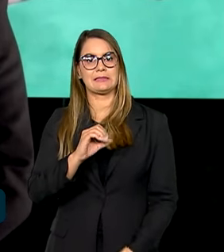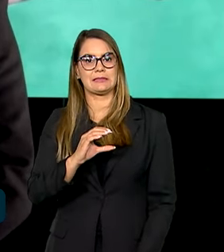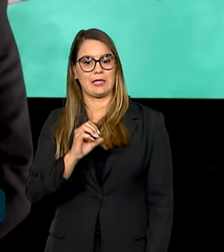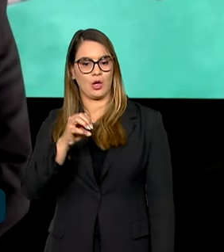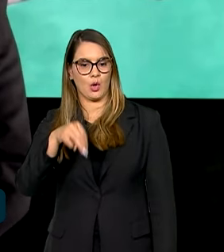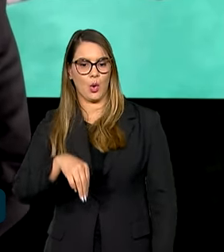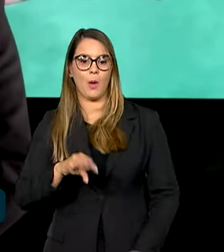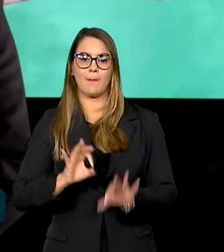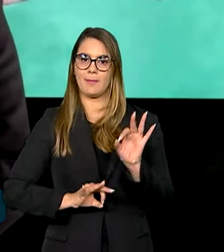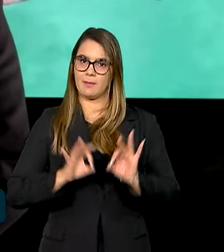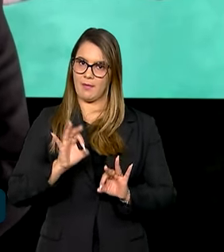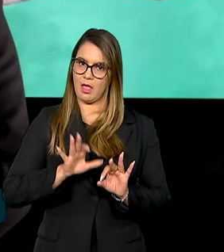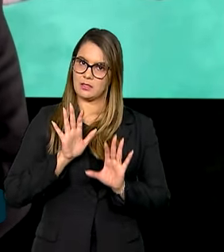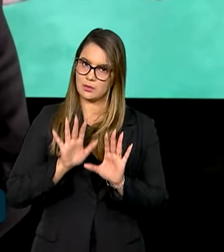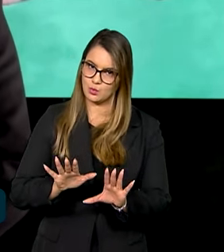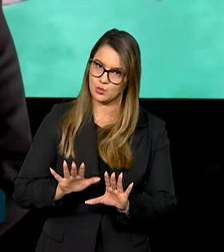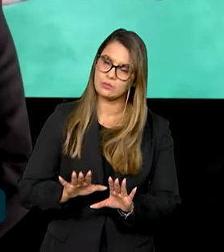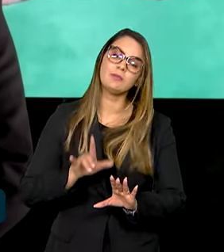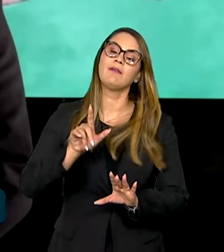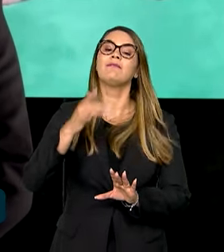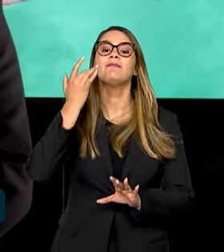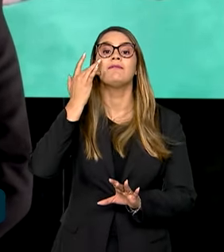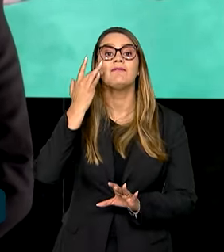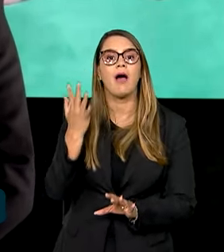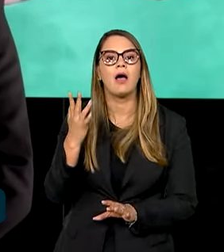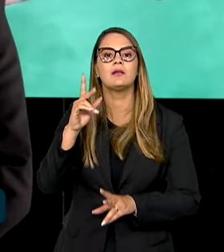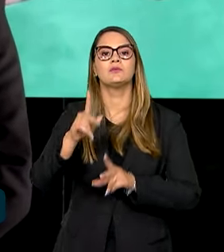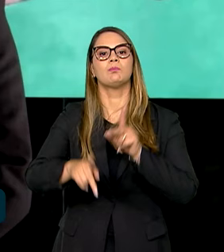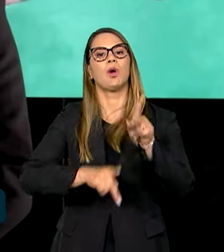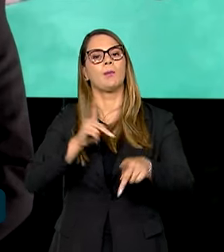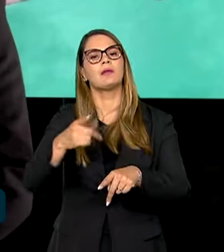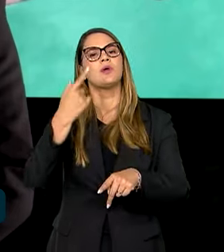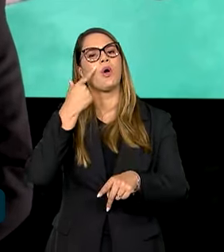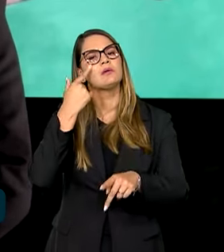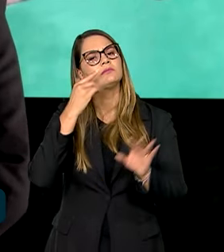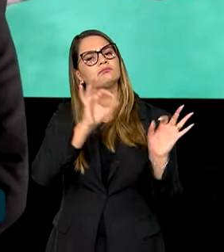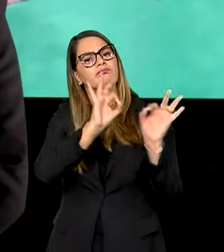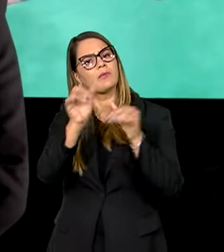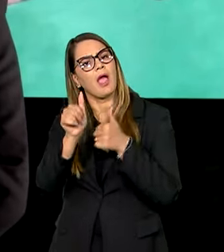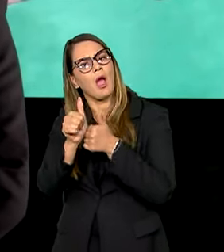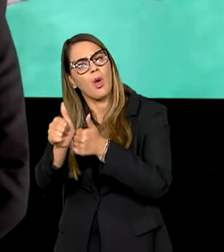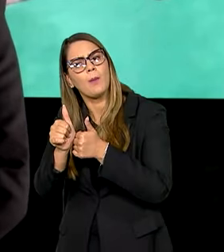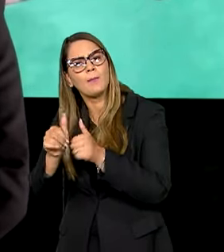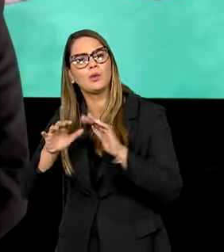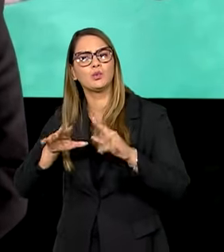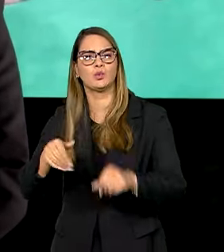que é um facilitador para que a população possa acompanhar em tempo real tudo aquilo que o governo está fazendo.